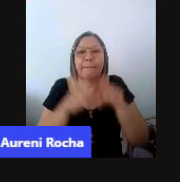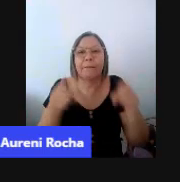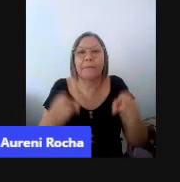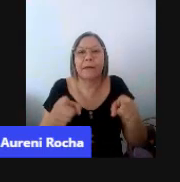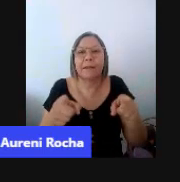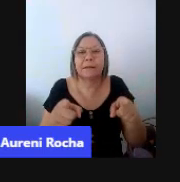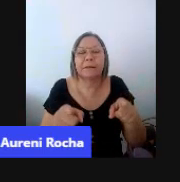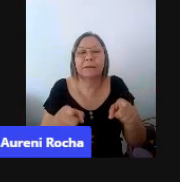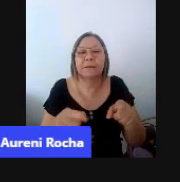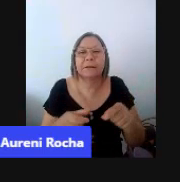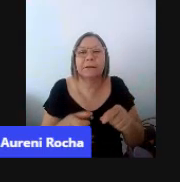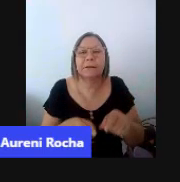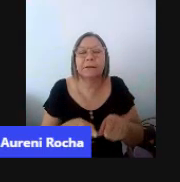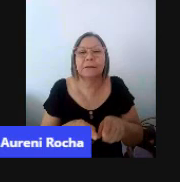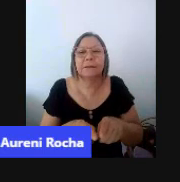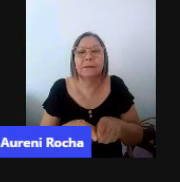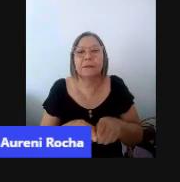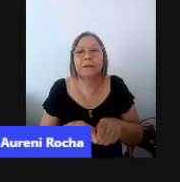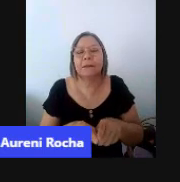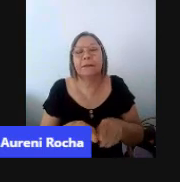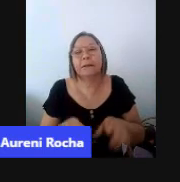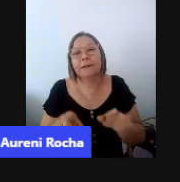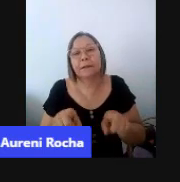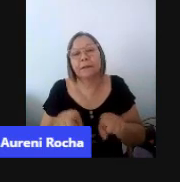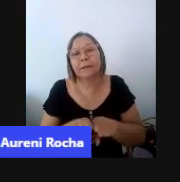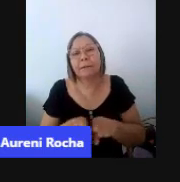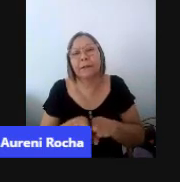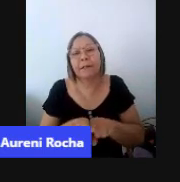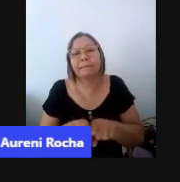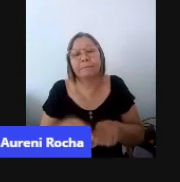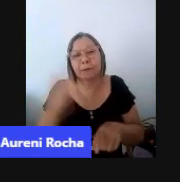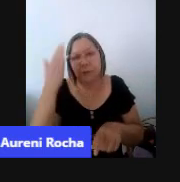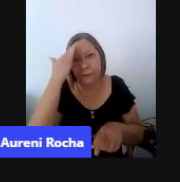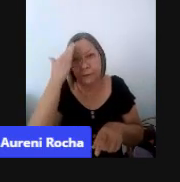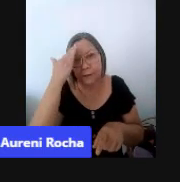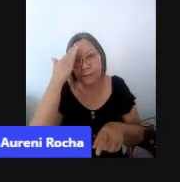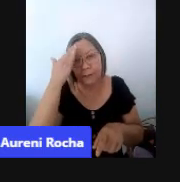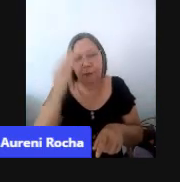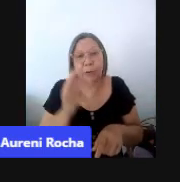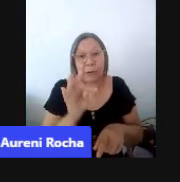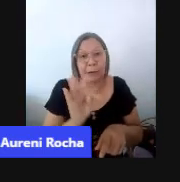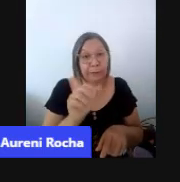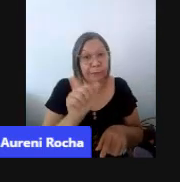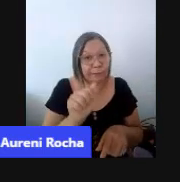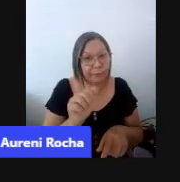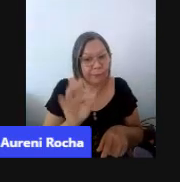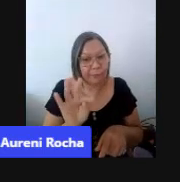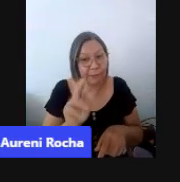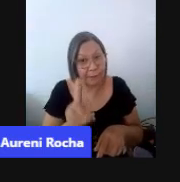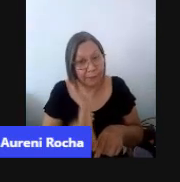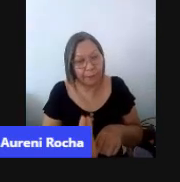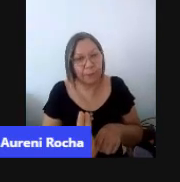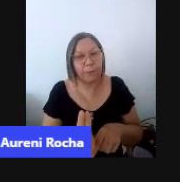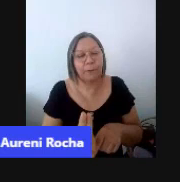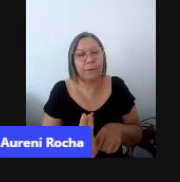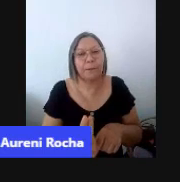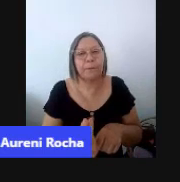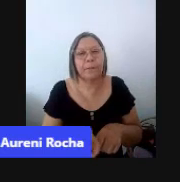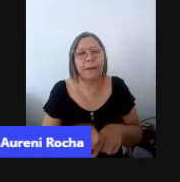além disso, a gente ficou sabendo que o tatu canastra também, ele